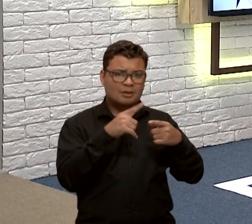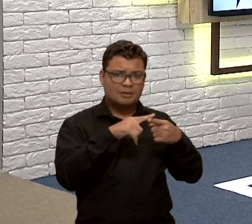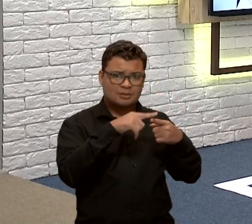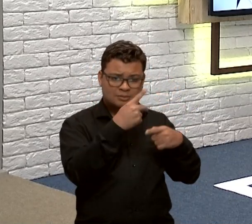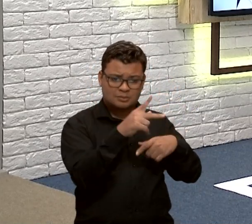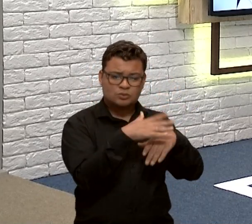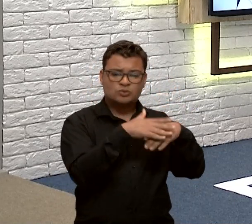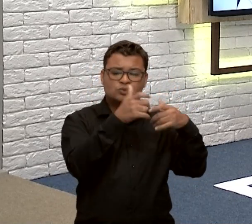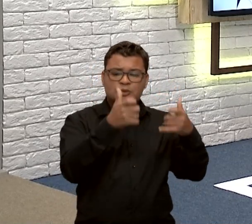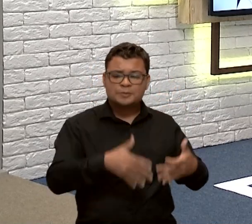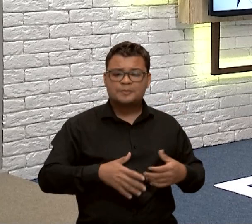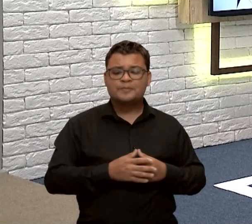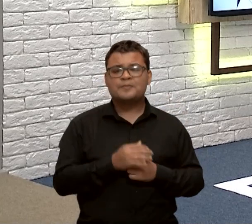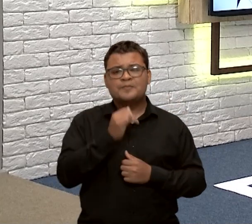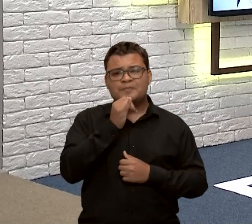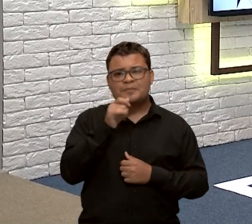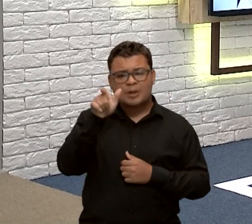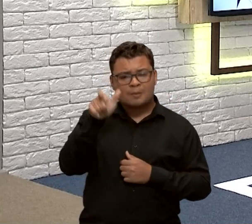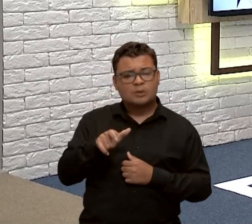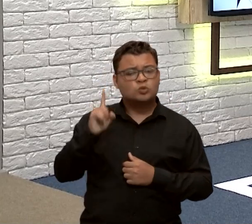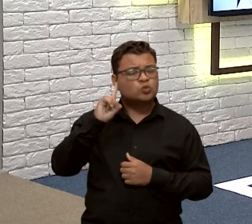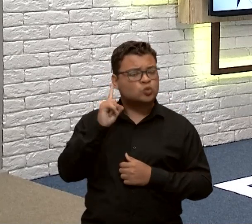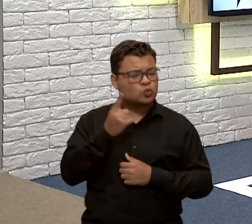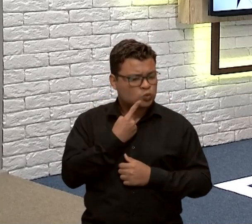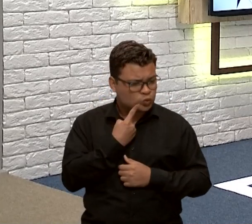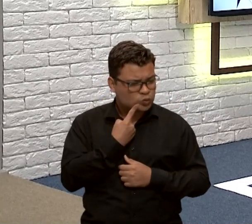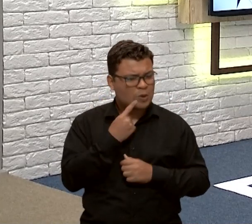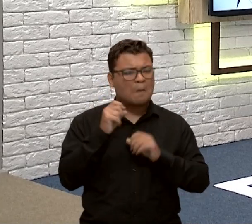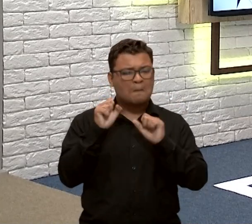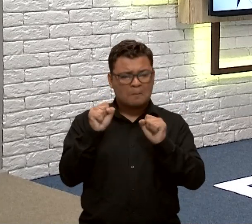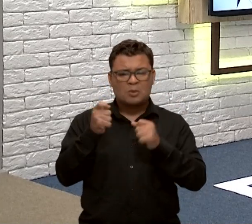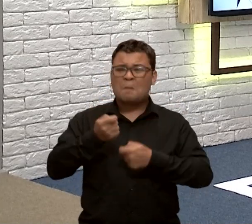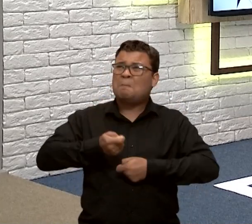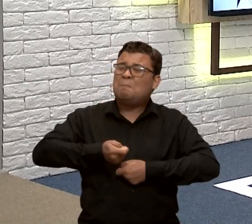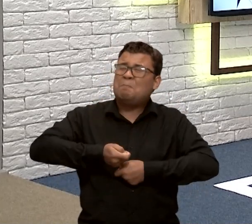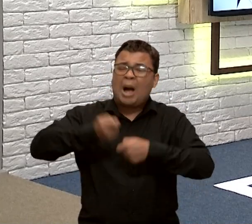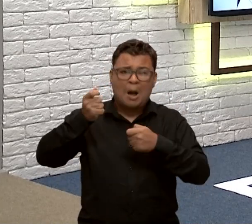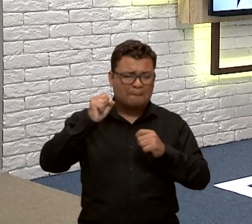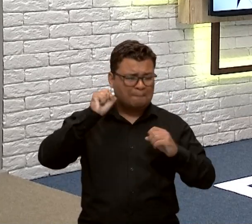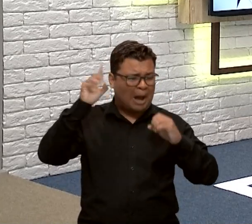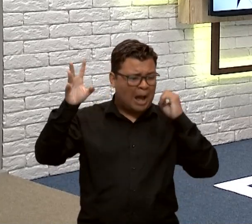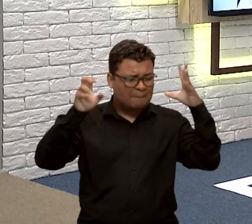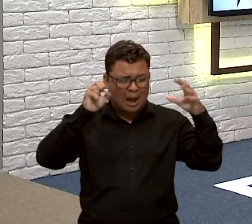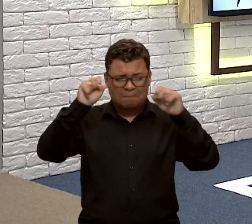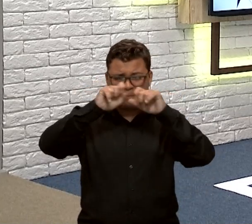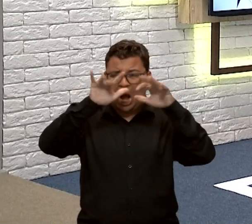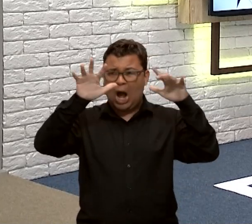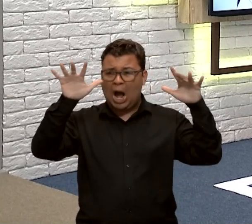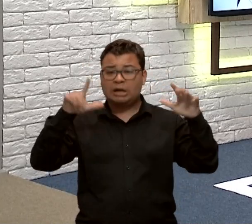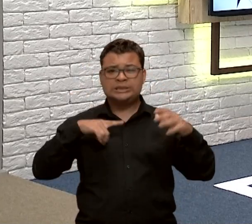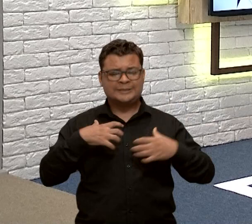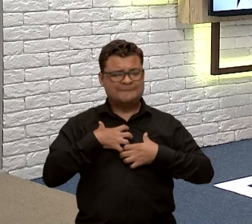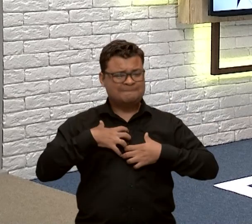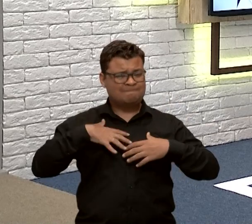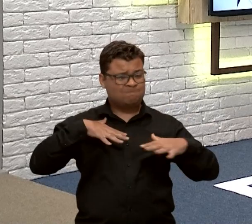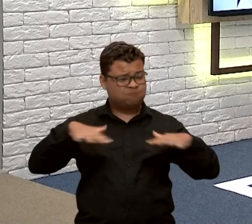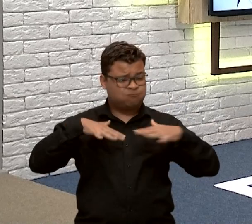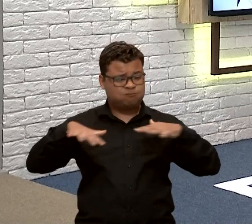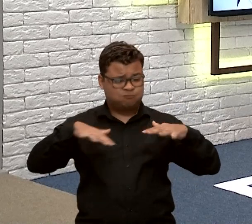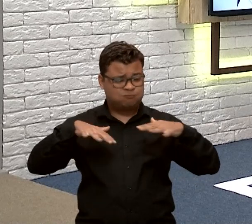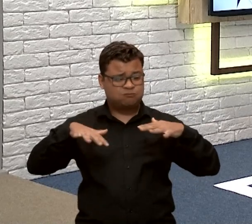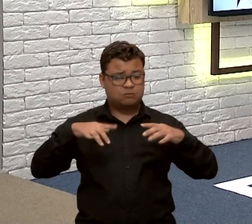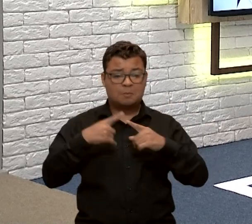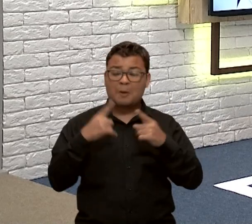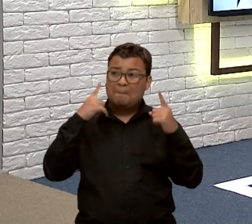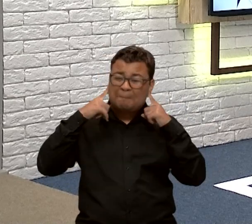por exemplo, mesmo uma pessoa surda se sinta incomodada, né, com a vibração que esses barulhos muito